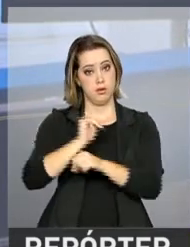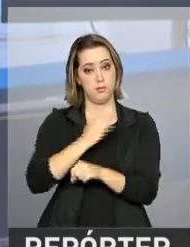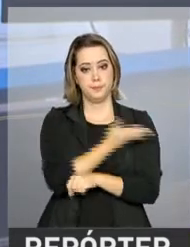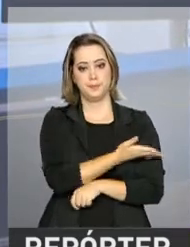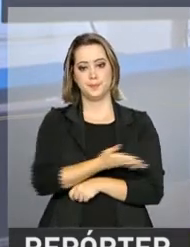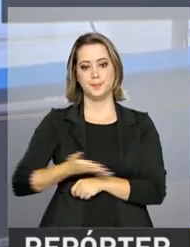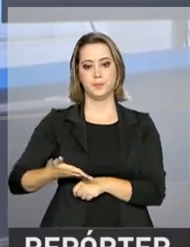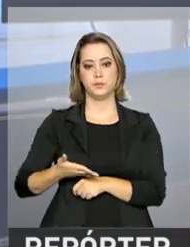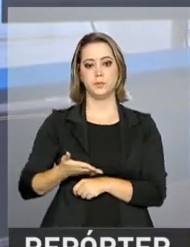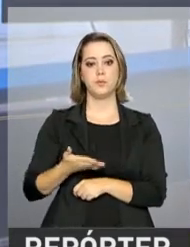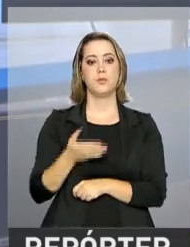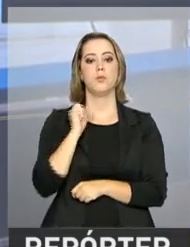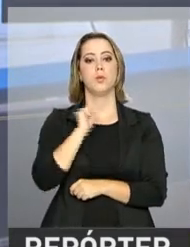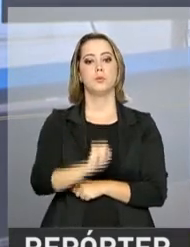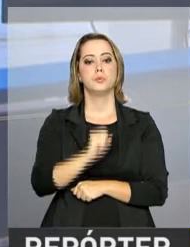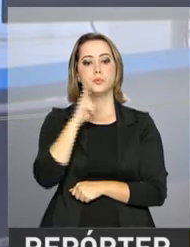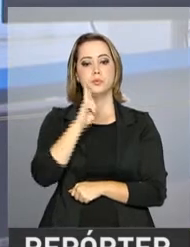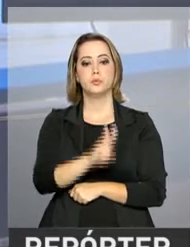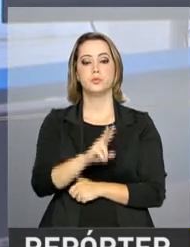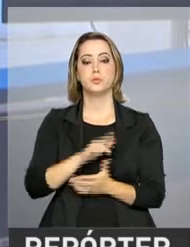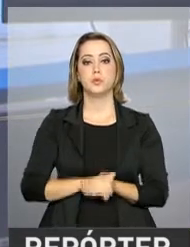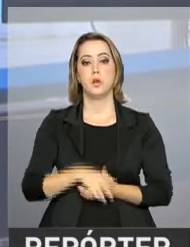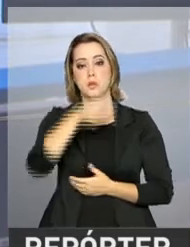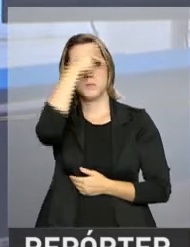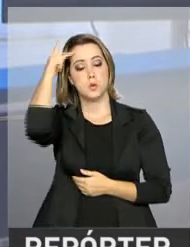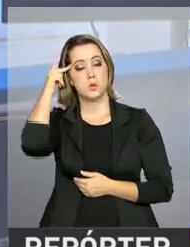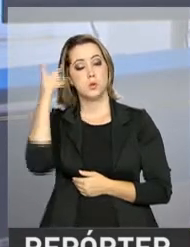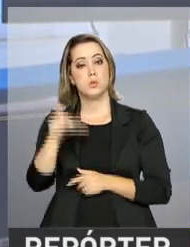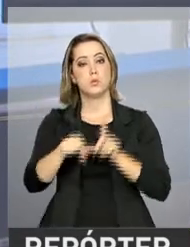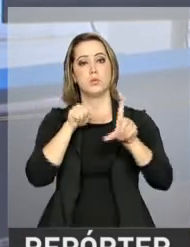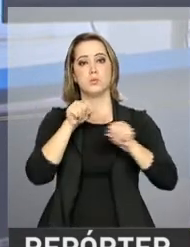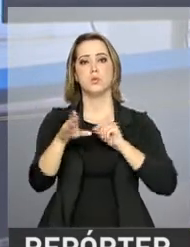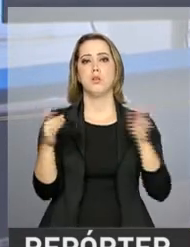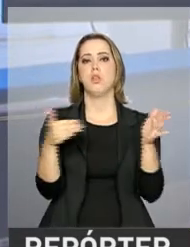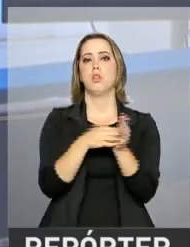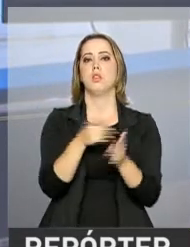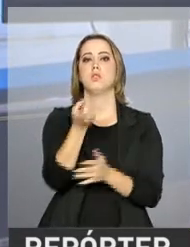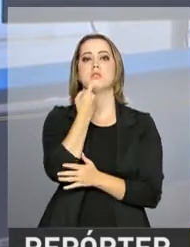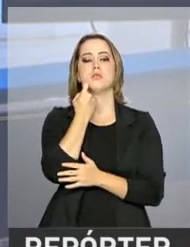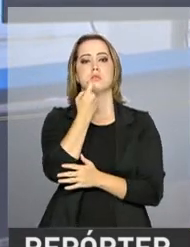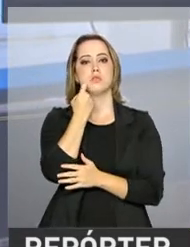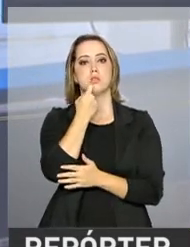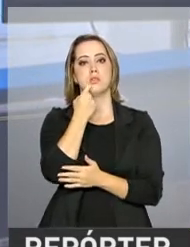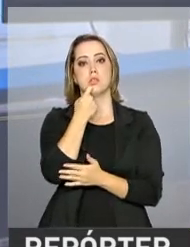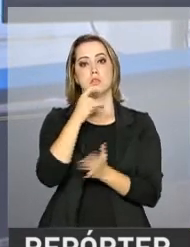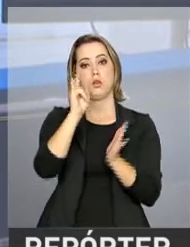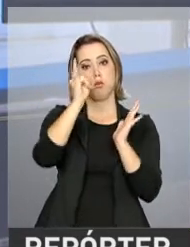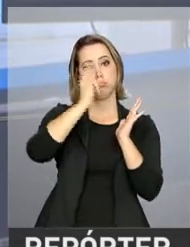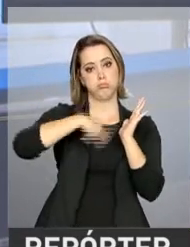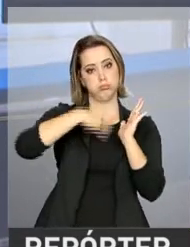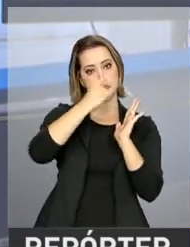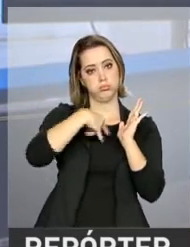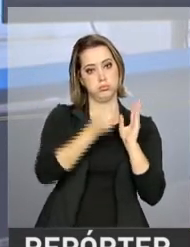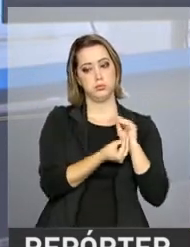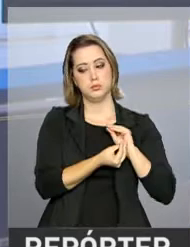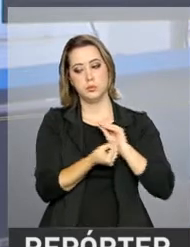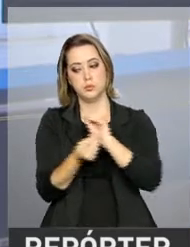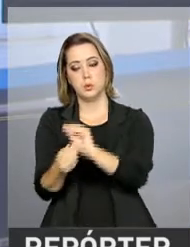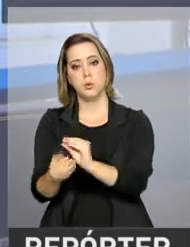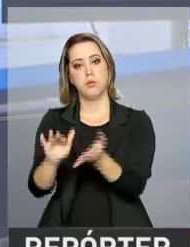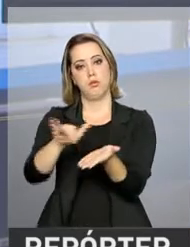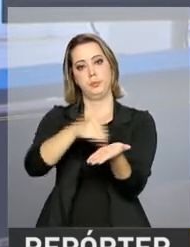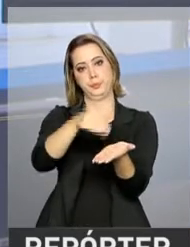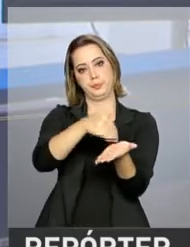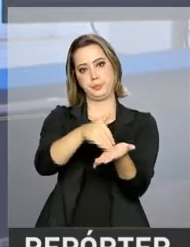endereço que aparece aí na sua tela os candidatos selecionados têm até sexta feira para comprovar as informações prestadas durante a